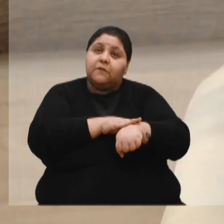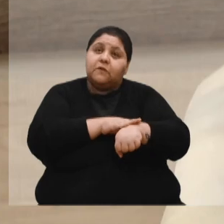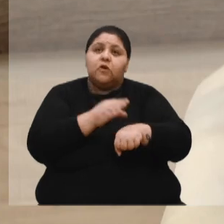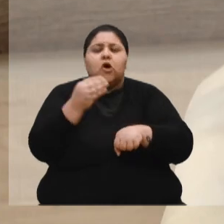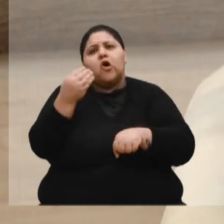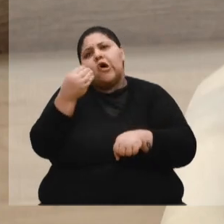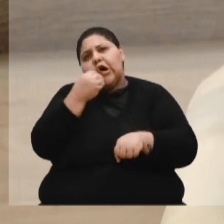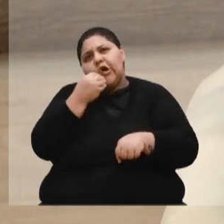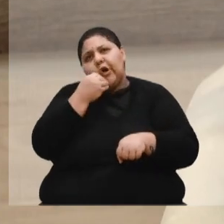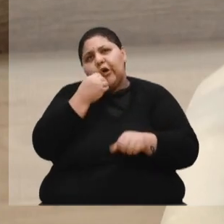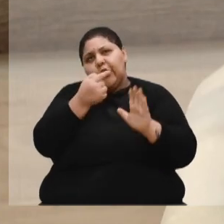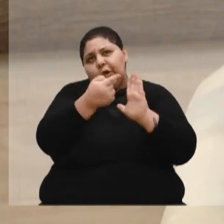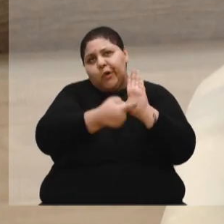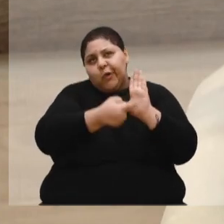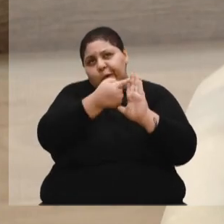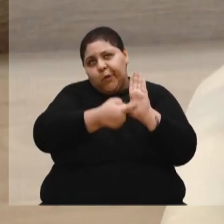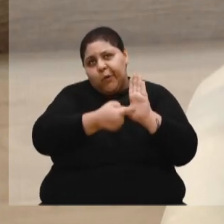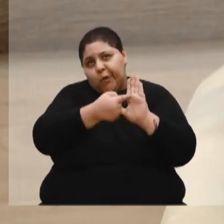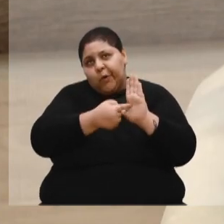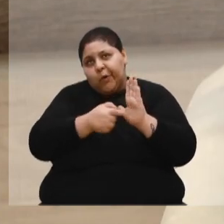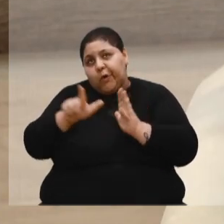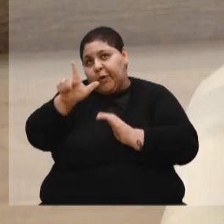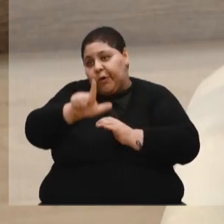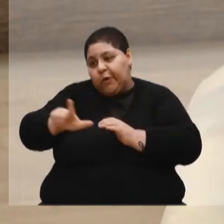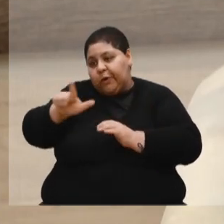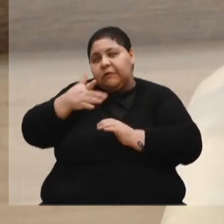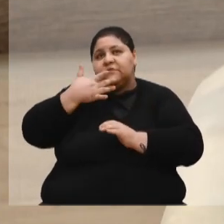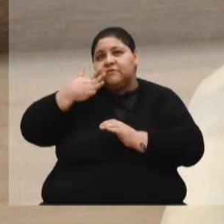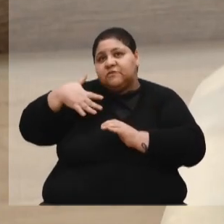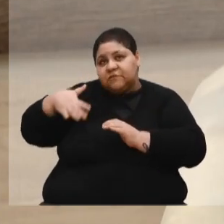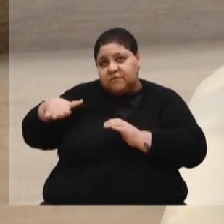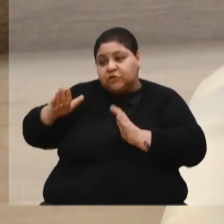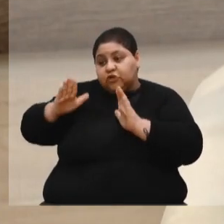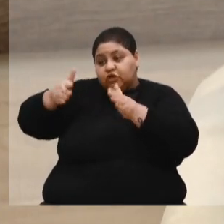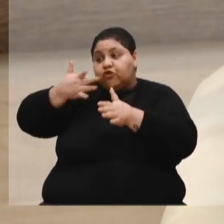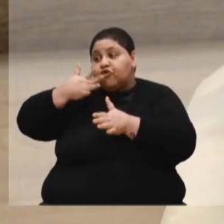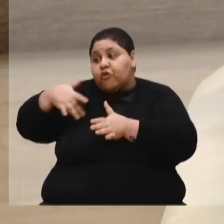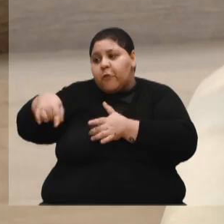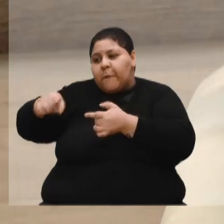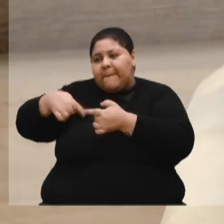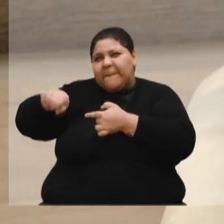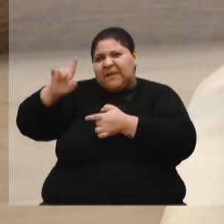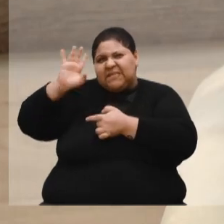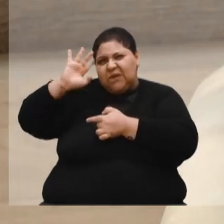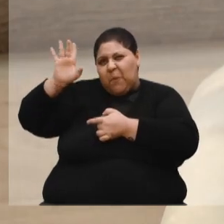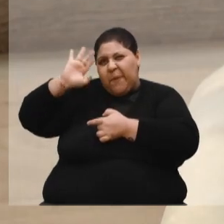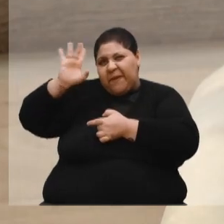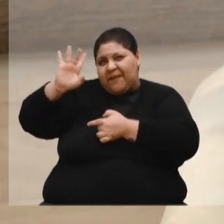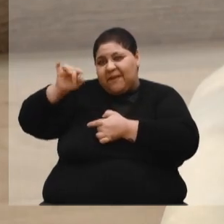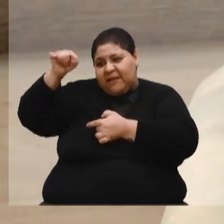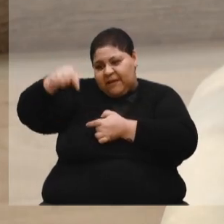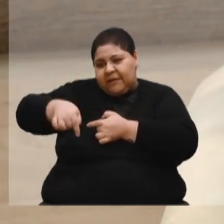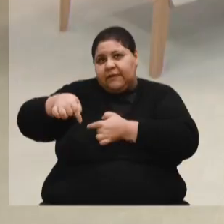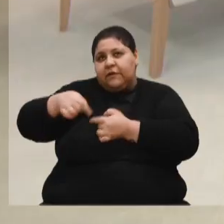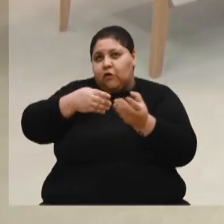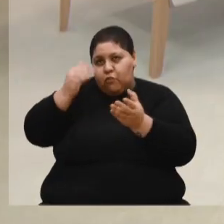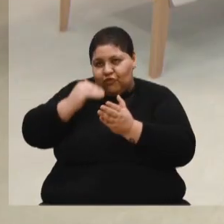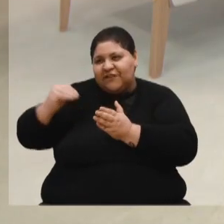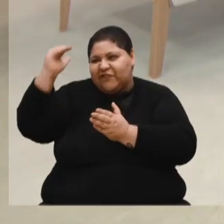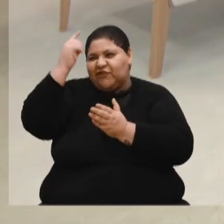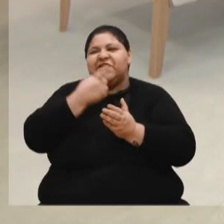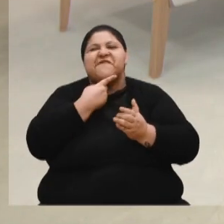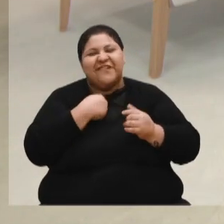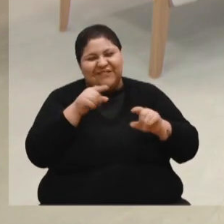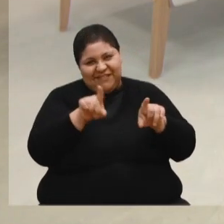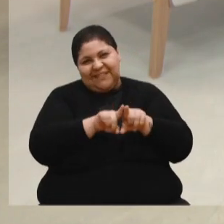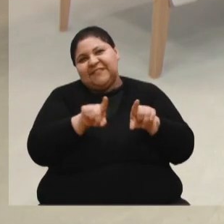E, claro, aqui está catalogado como literatura infantil, voltado para criança, mas eu imagino, Délcio, que aqui muito adulto vai gostar